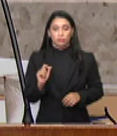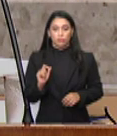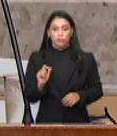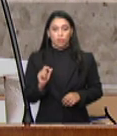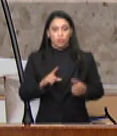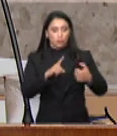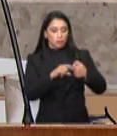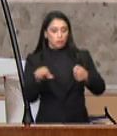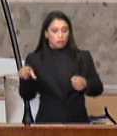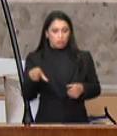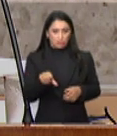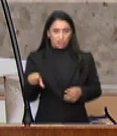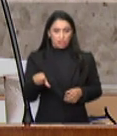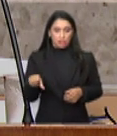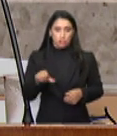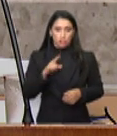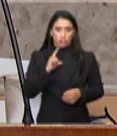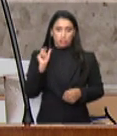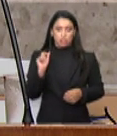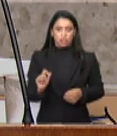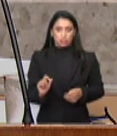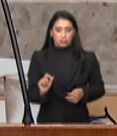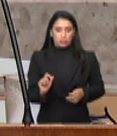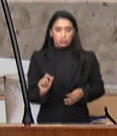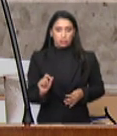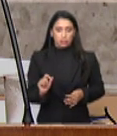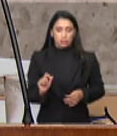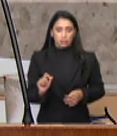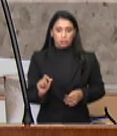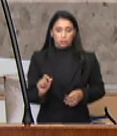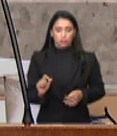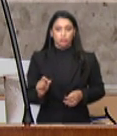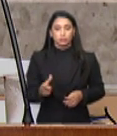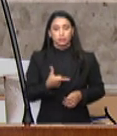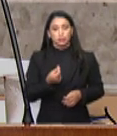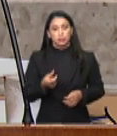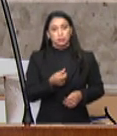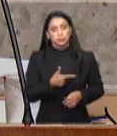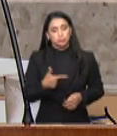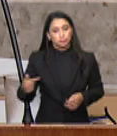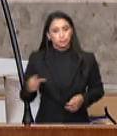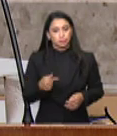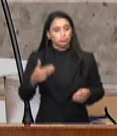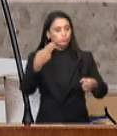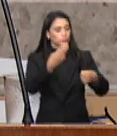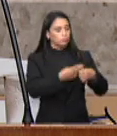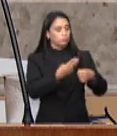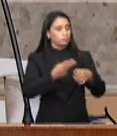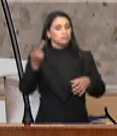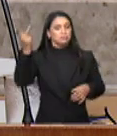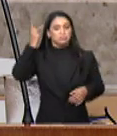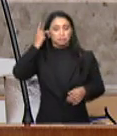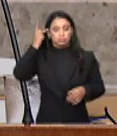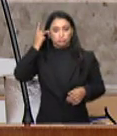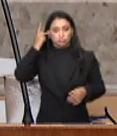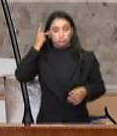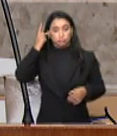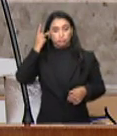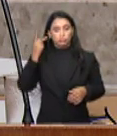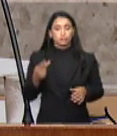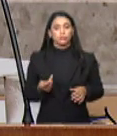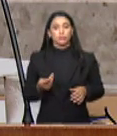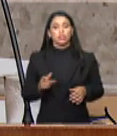9º da Lei 14.485 de 2007 do município de São Paulo e na parte